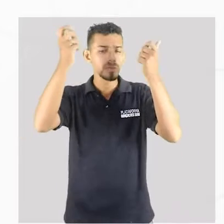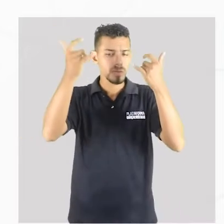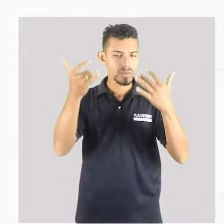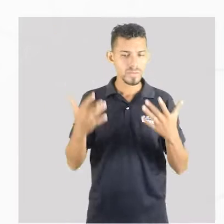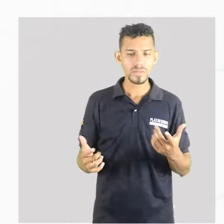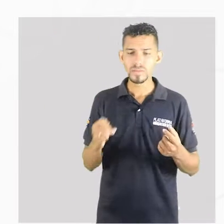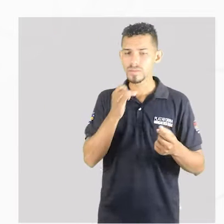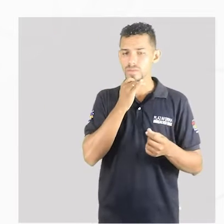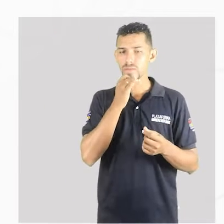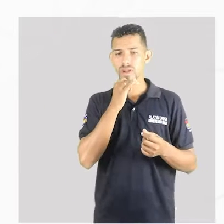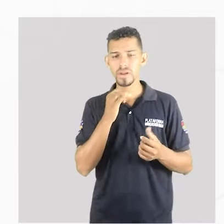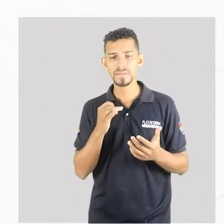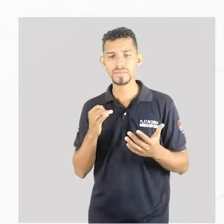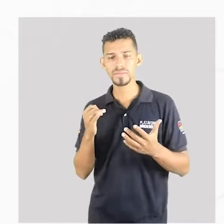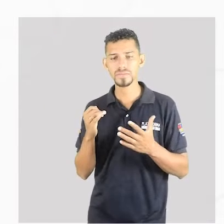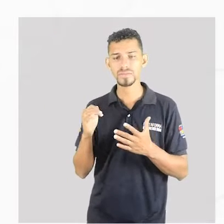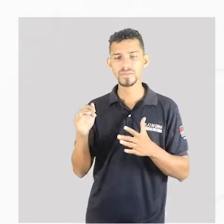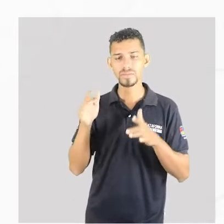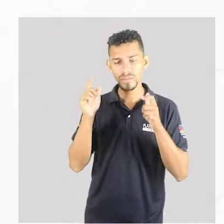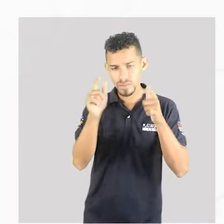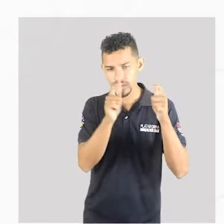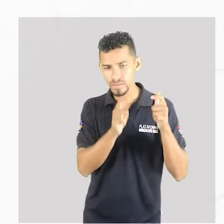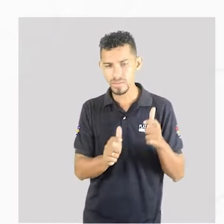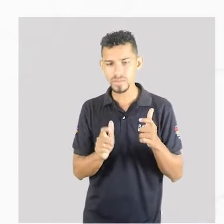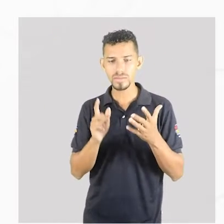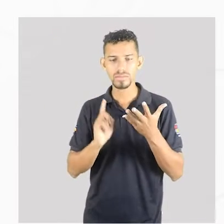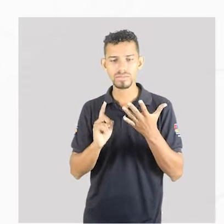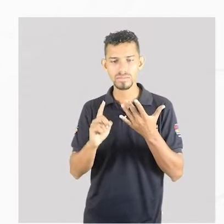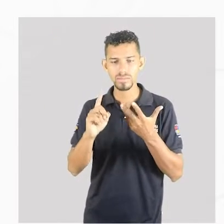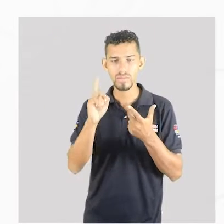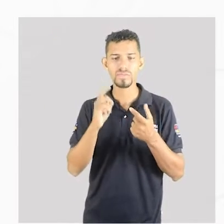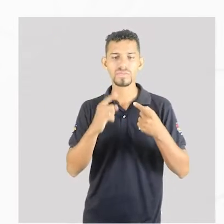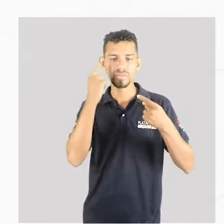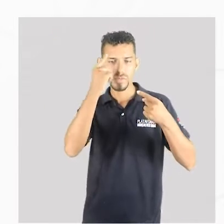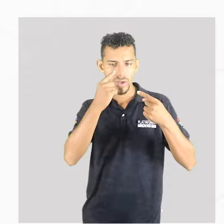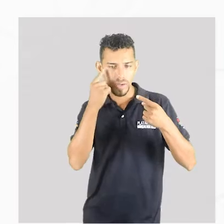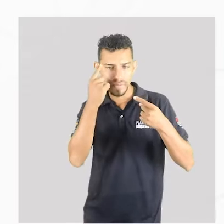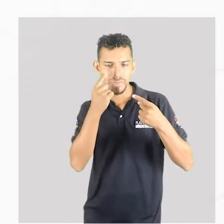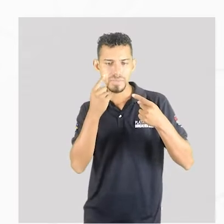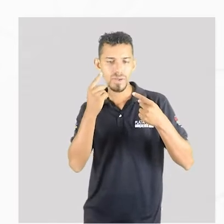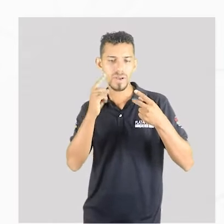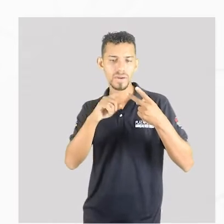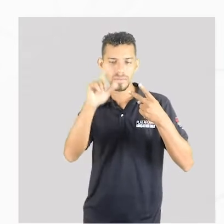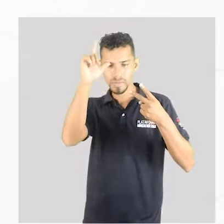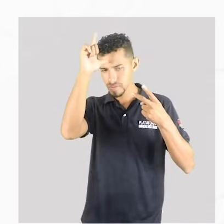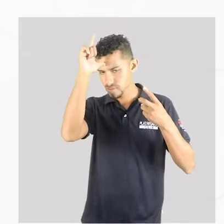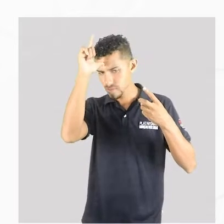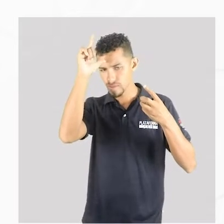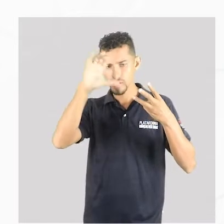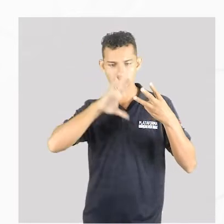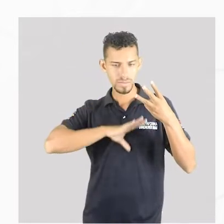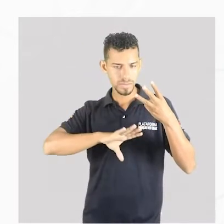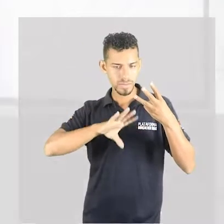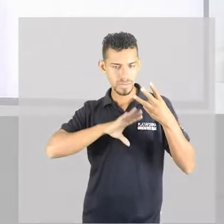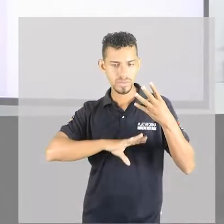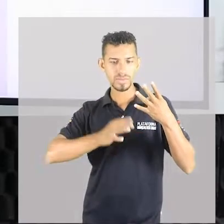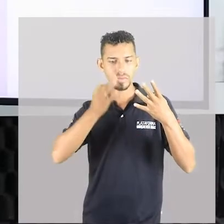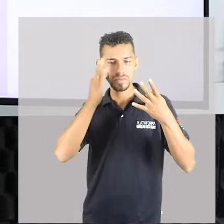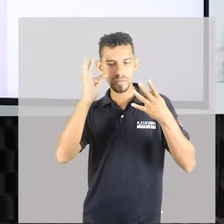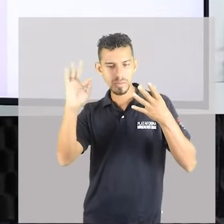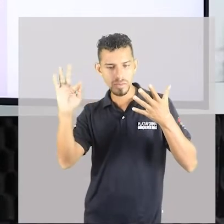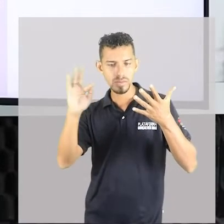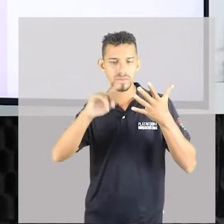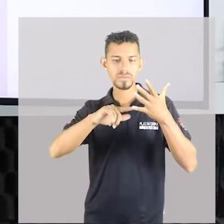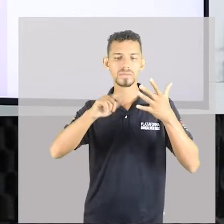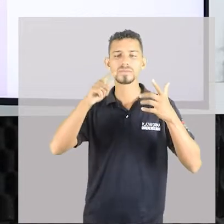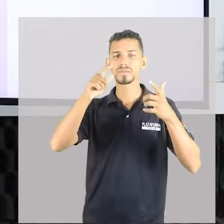né, algumas dessas divisões, né, da Espanha, né, Alemanha, Portugal, França, Reino Unido e